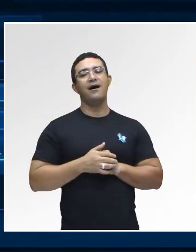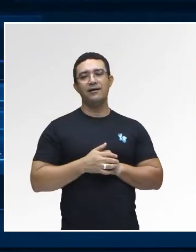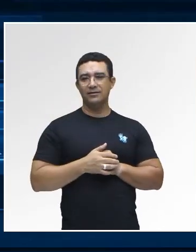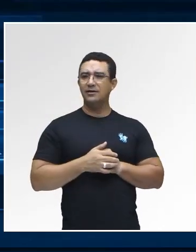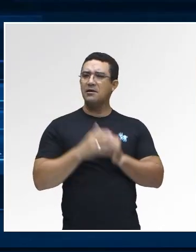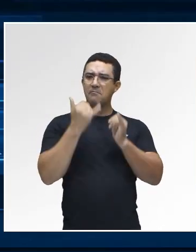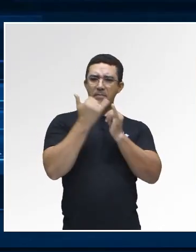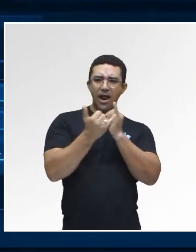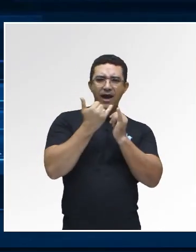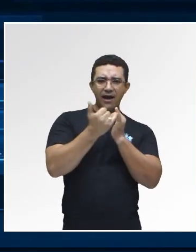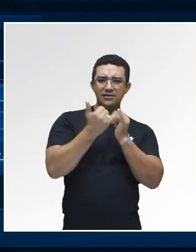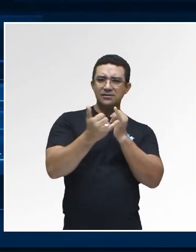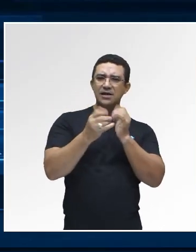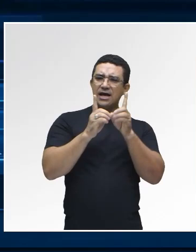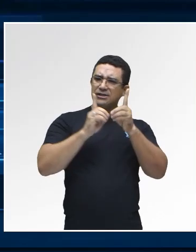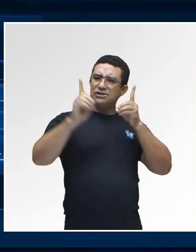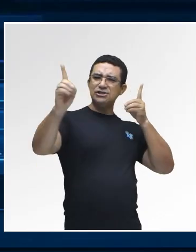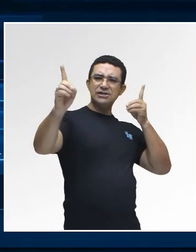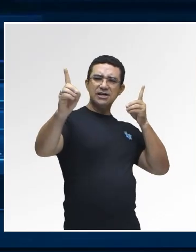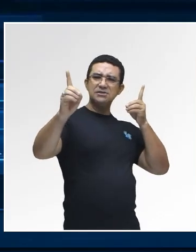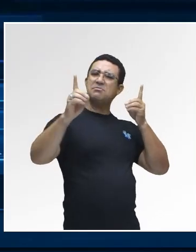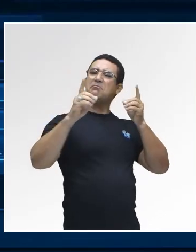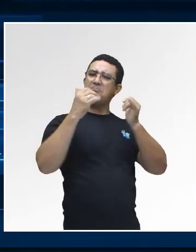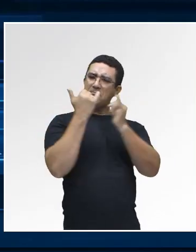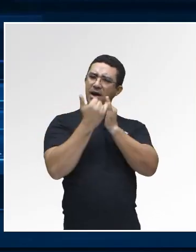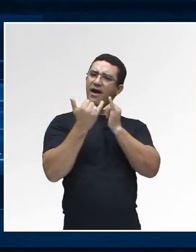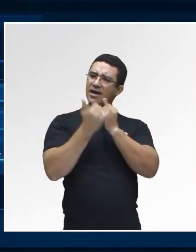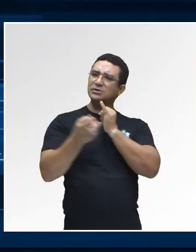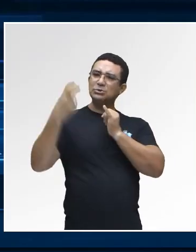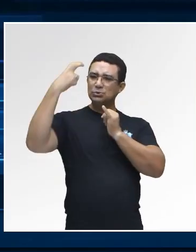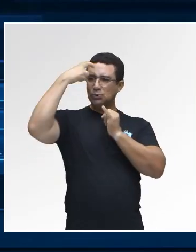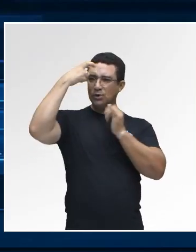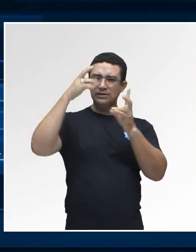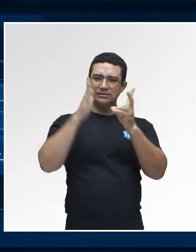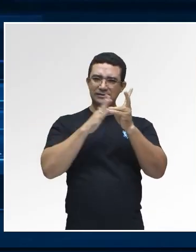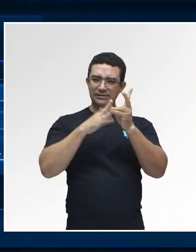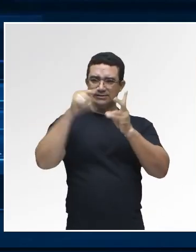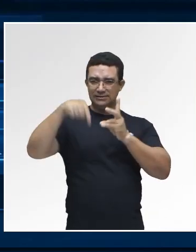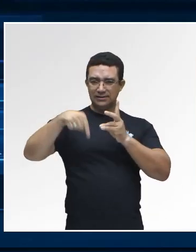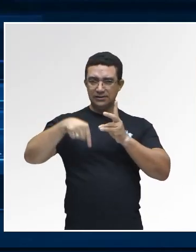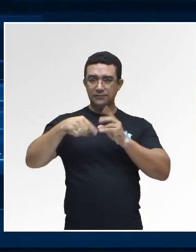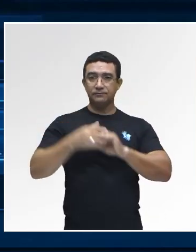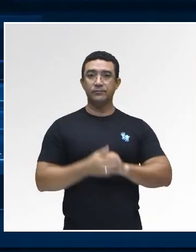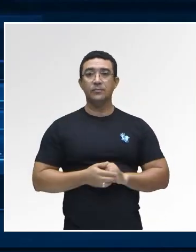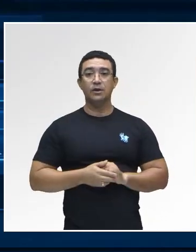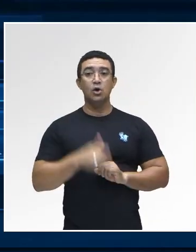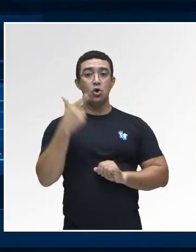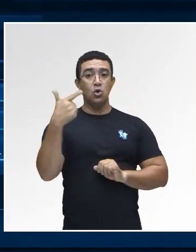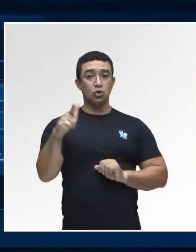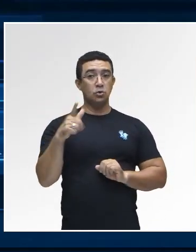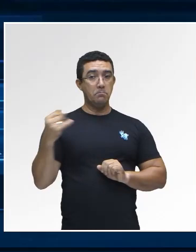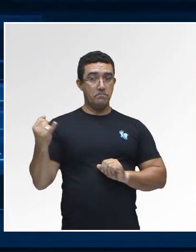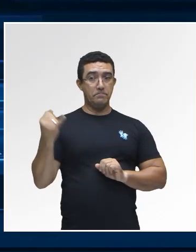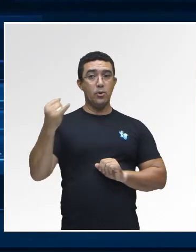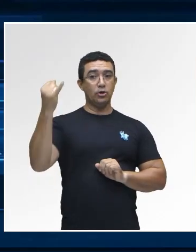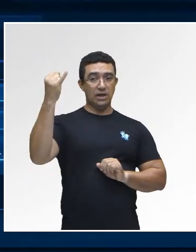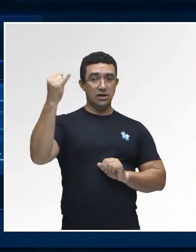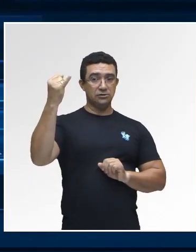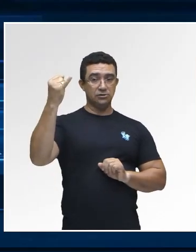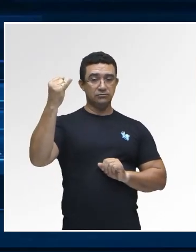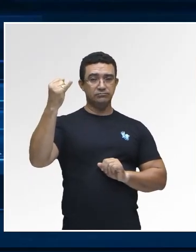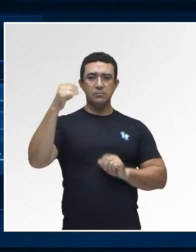geográfica que separam esses povos aí. Um outro ponto importante dos povos germânicos é a organização